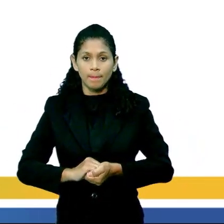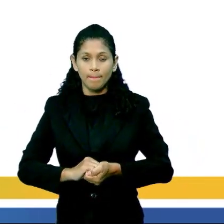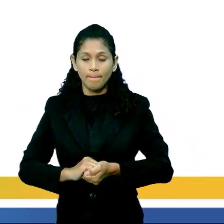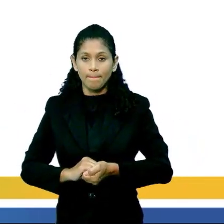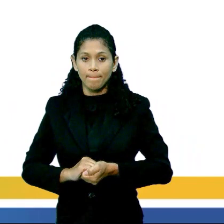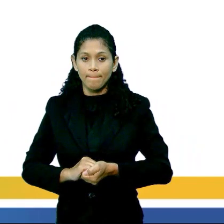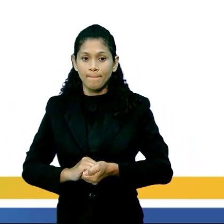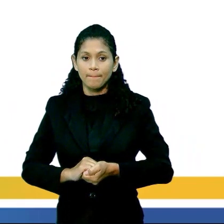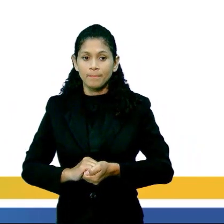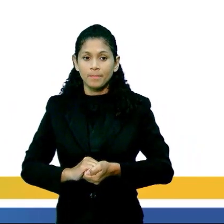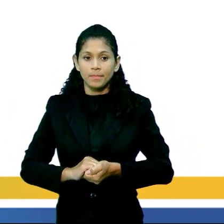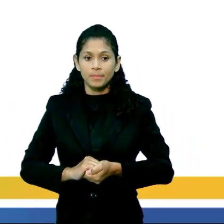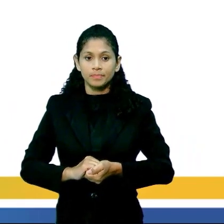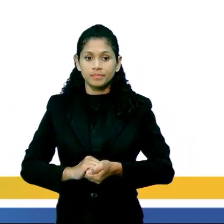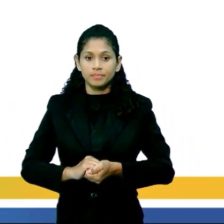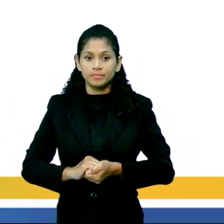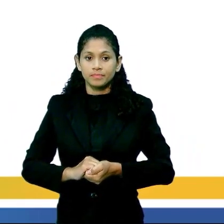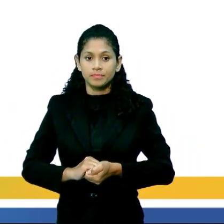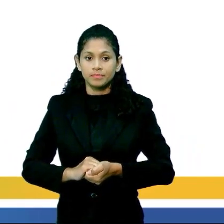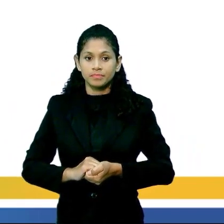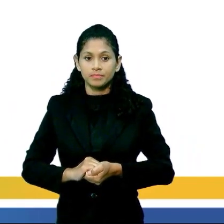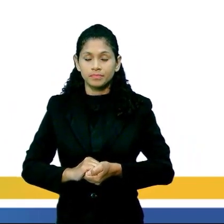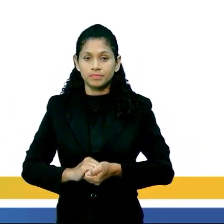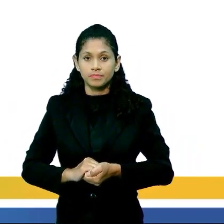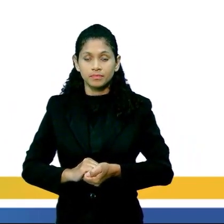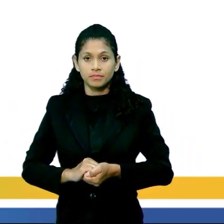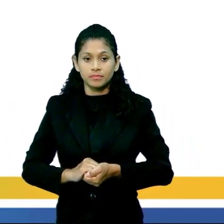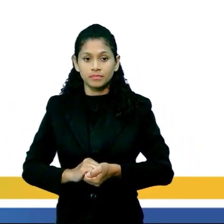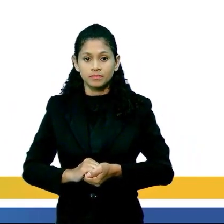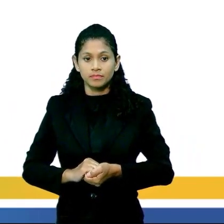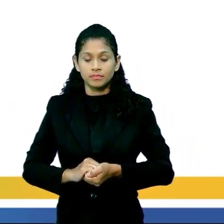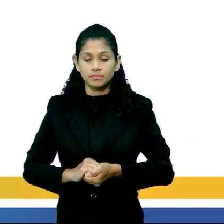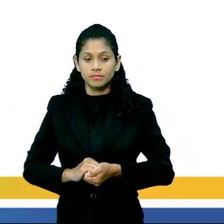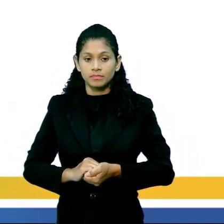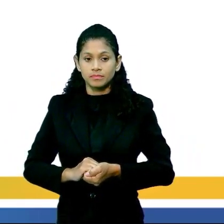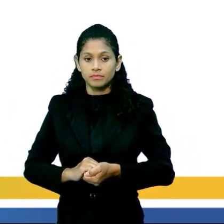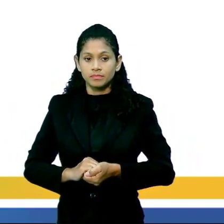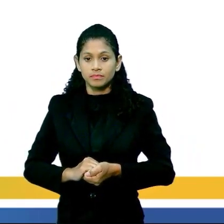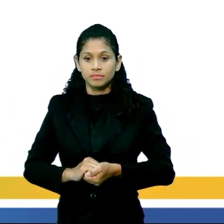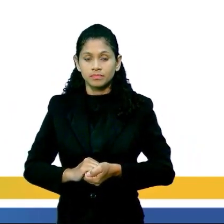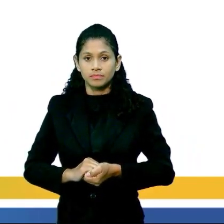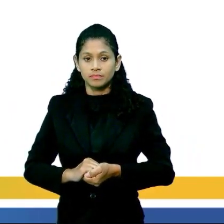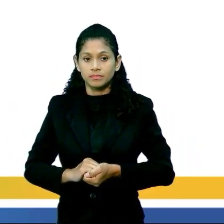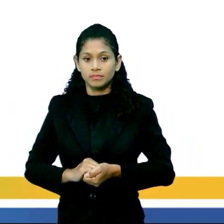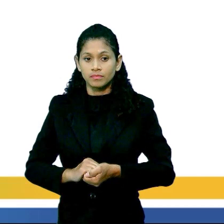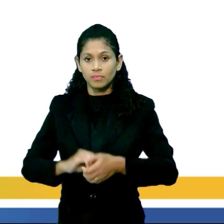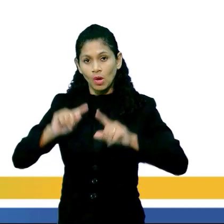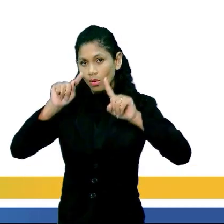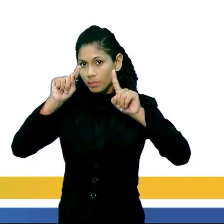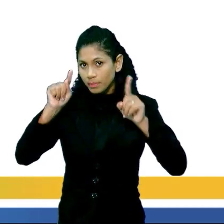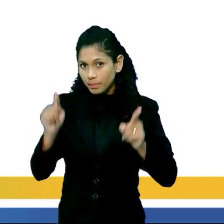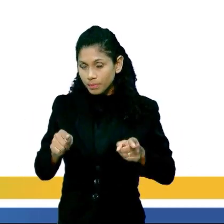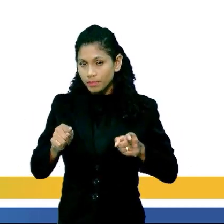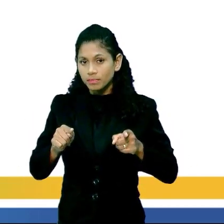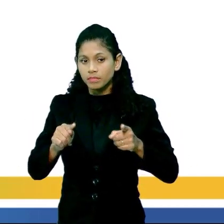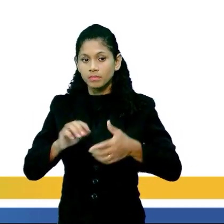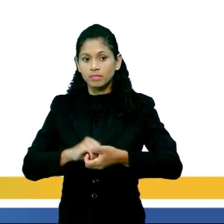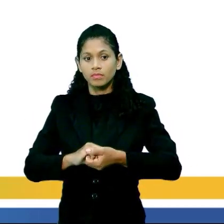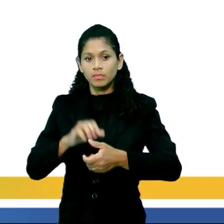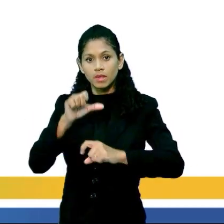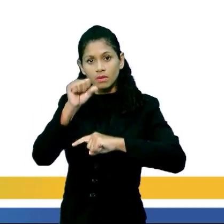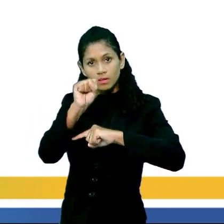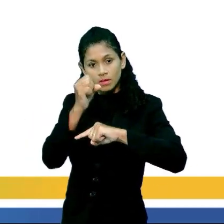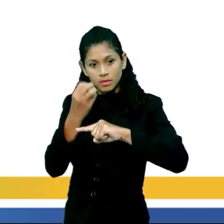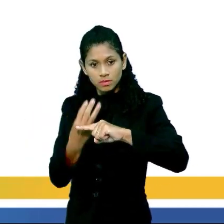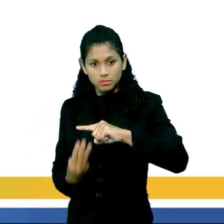até o finalzinho, por causa da divisão. Então vai ficar lá no terceiro.